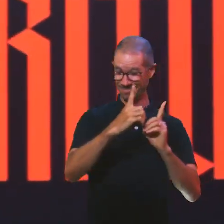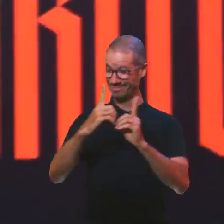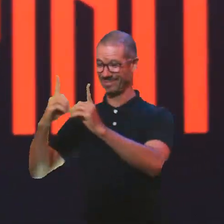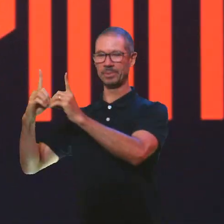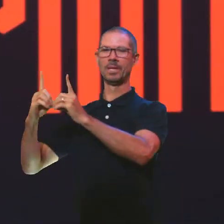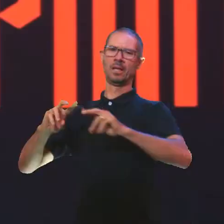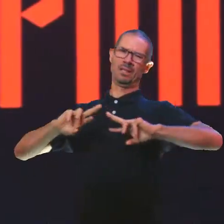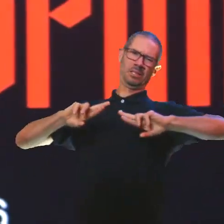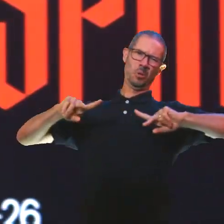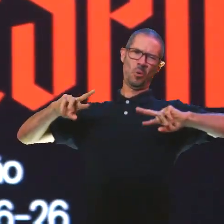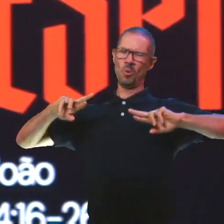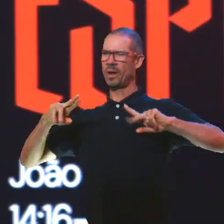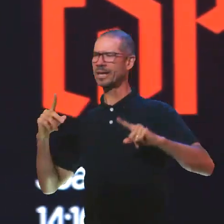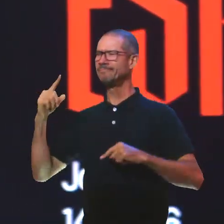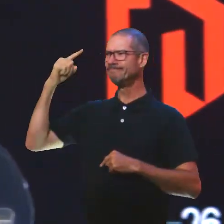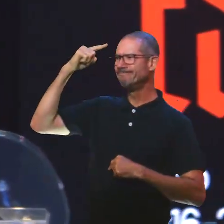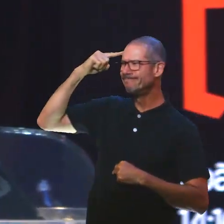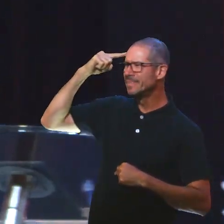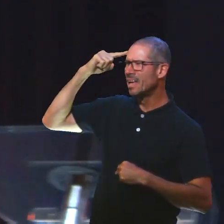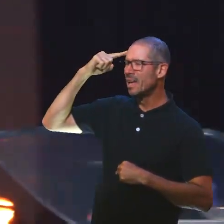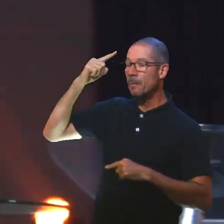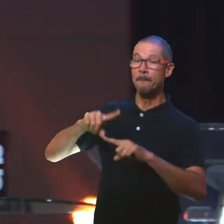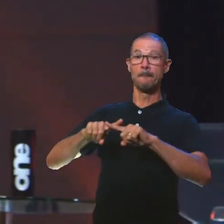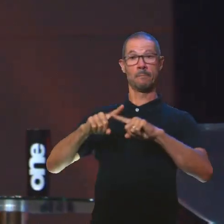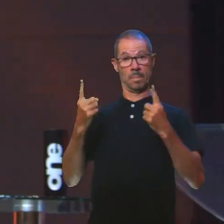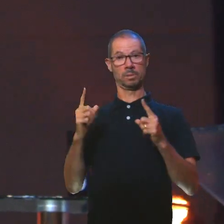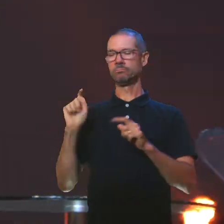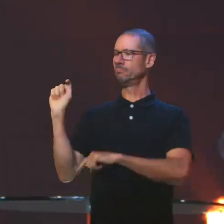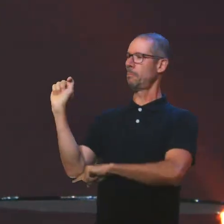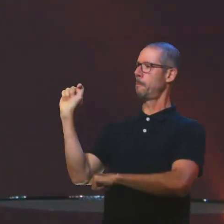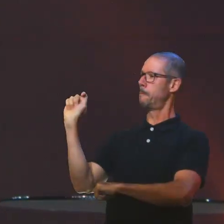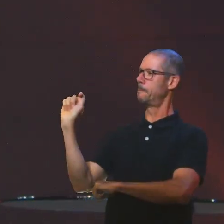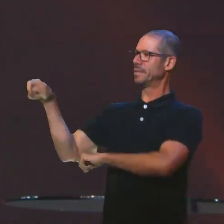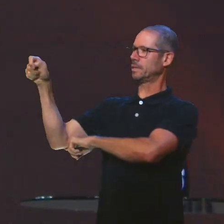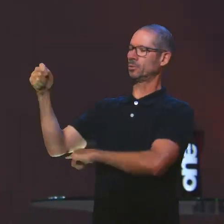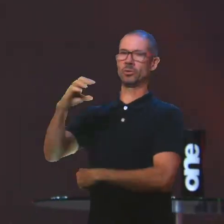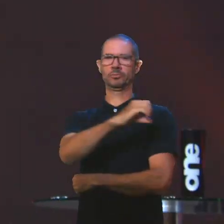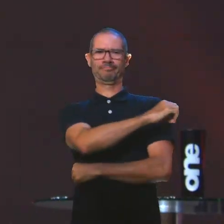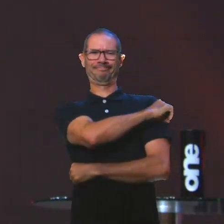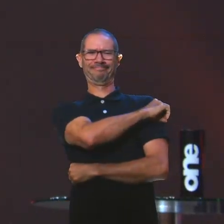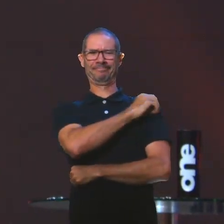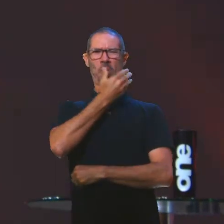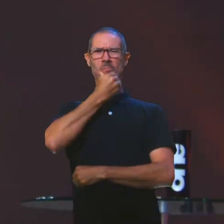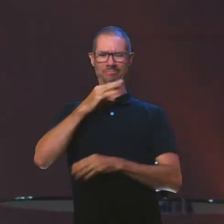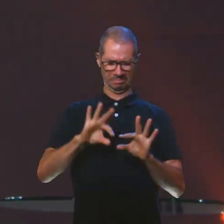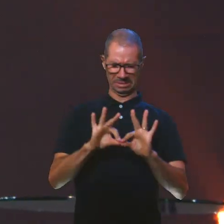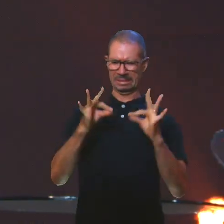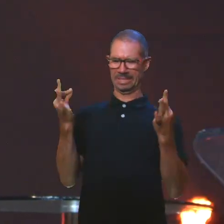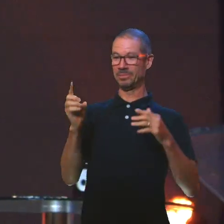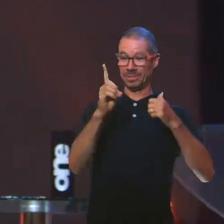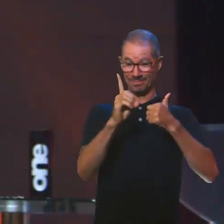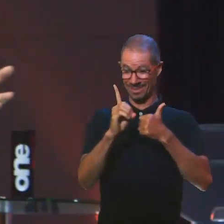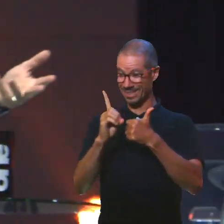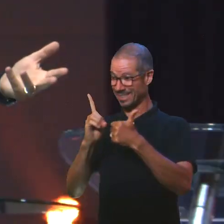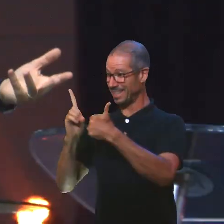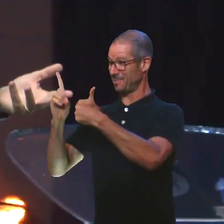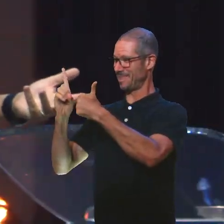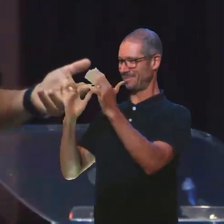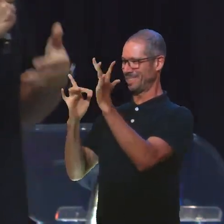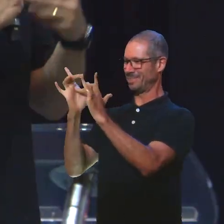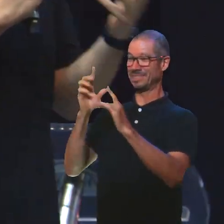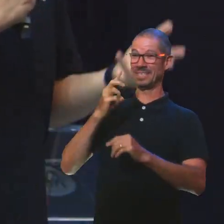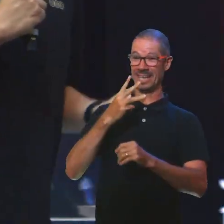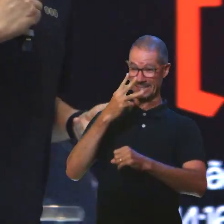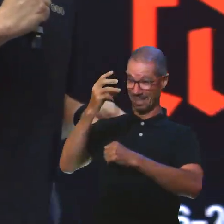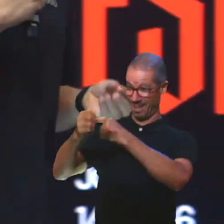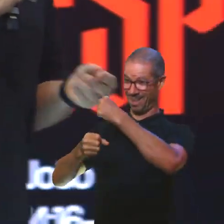aquilo era algo impensável. Afinal de contas, pescadores iletrados, homens simples, caminhando com o mestre por 3 anos, querendo